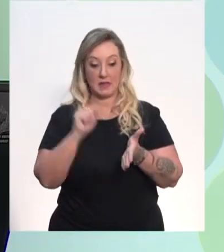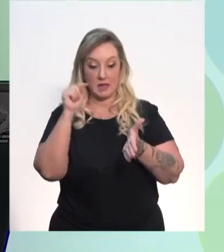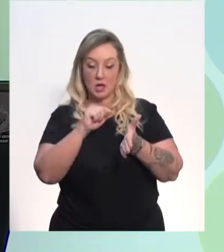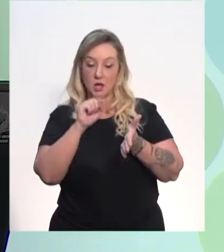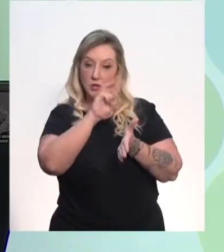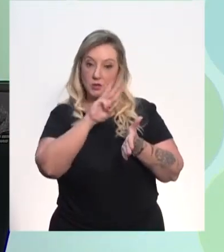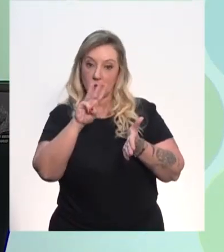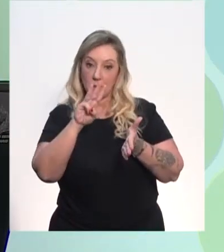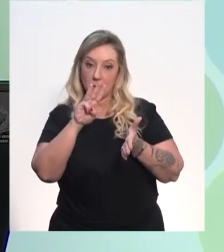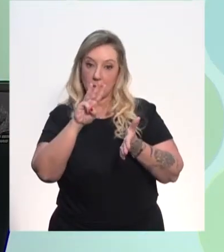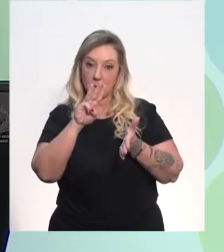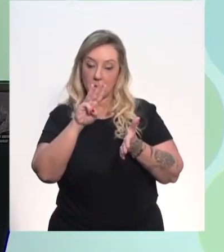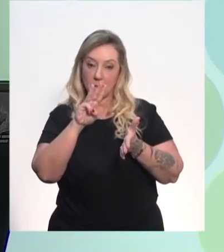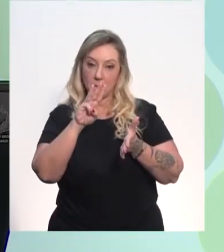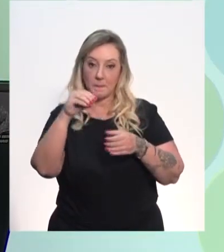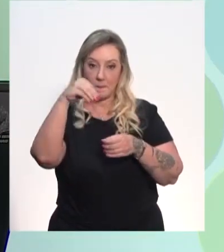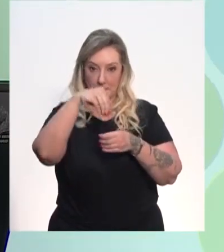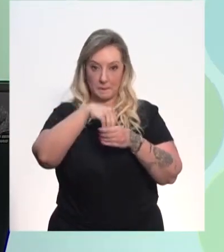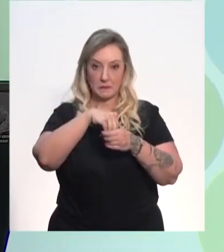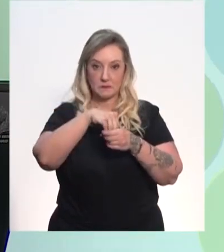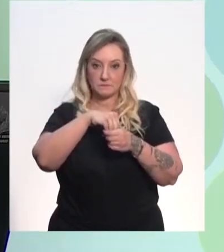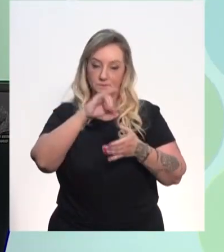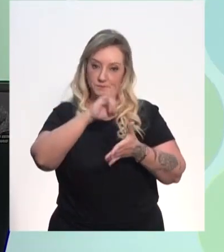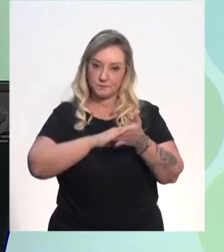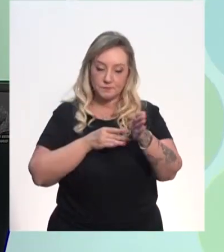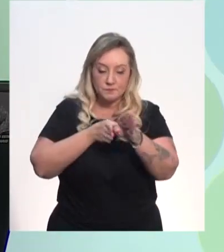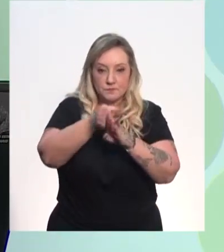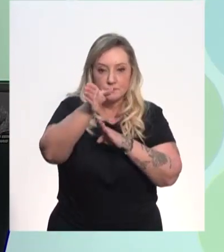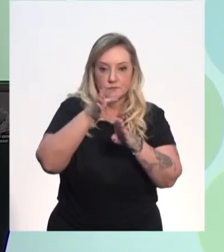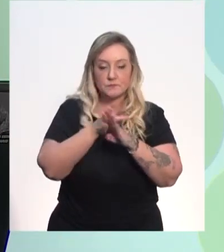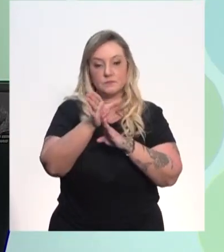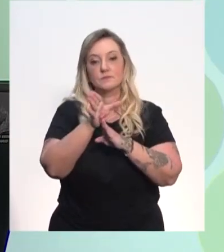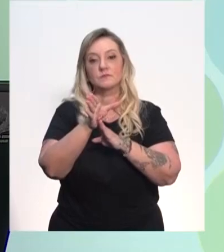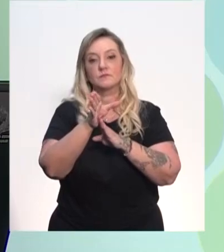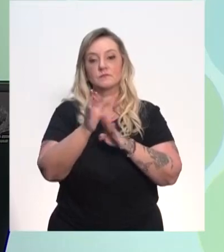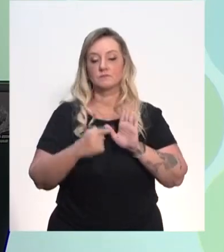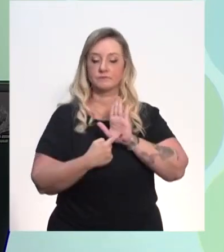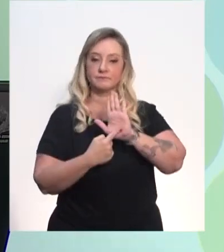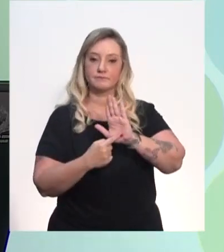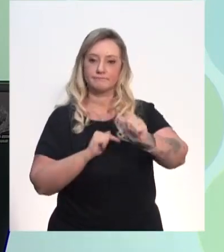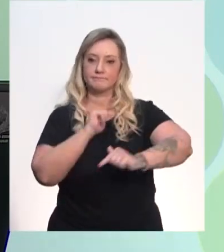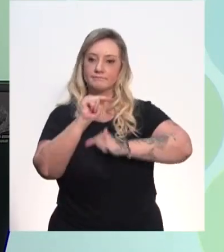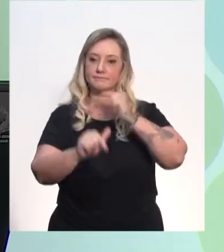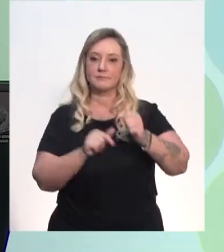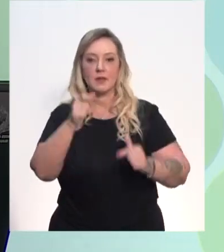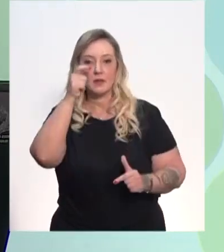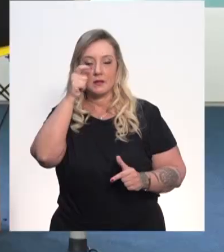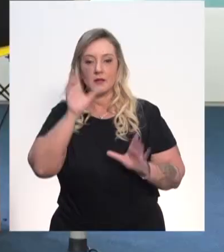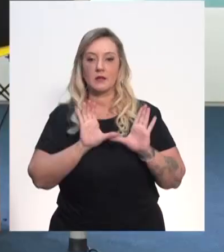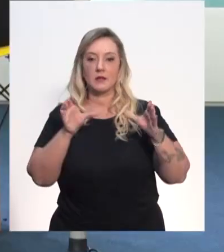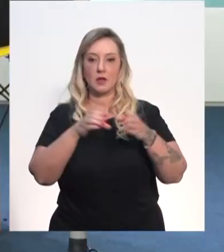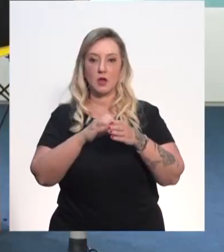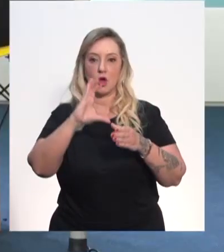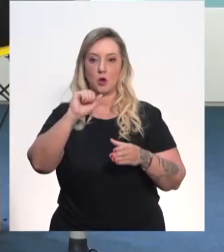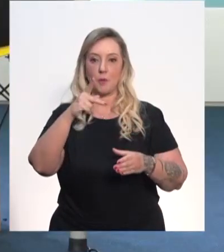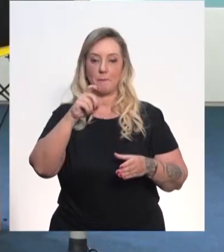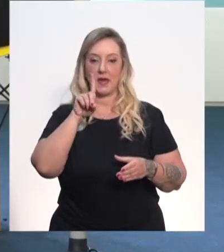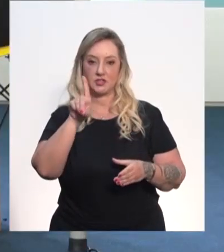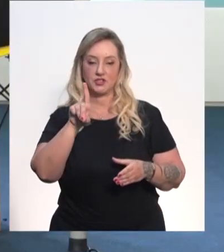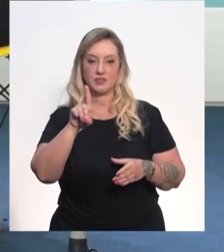num comunicado COPED, EFAP, CITEM e CGRH na semana passada.